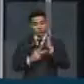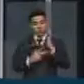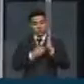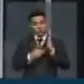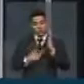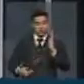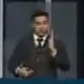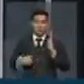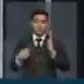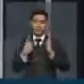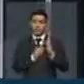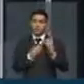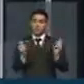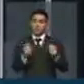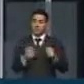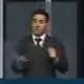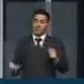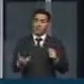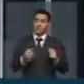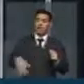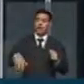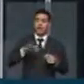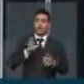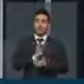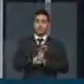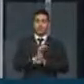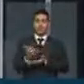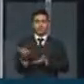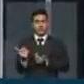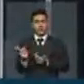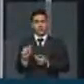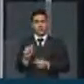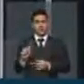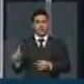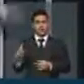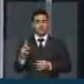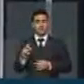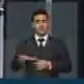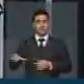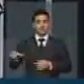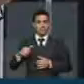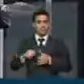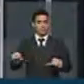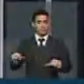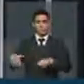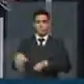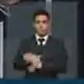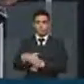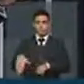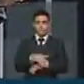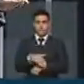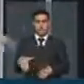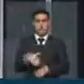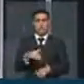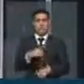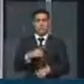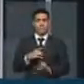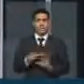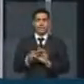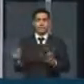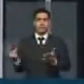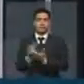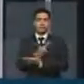que podemos estar aí salvando essa garotada esses adolescentes essas crianças que estão aí nas ruas entregues pro craque